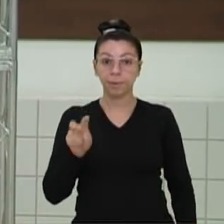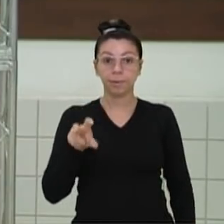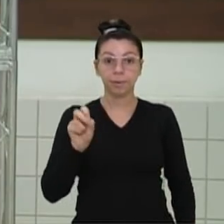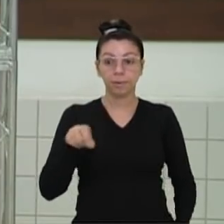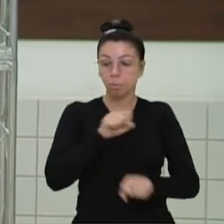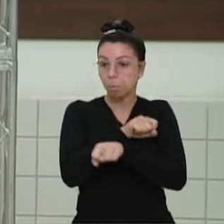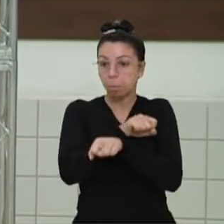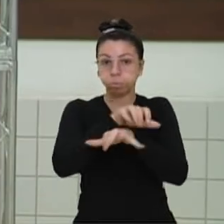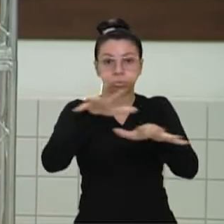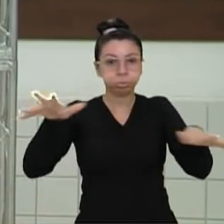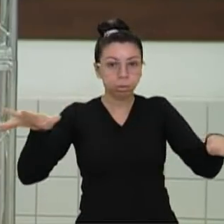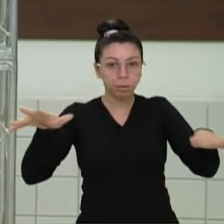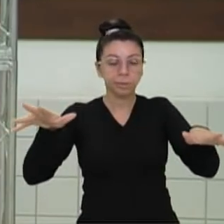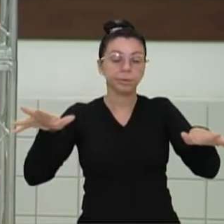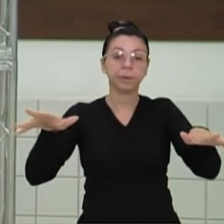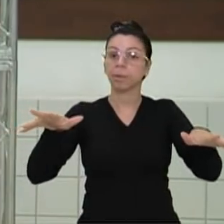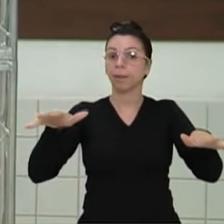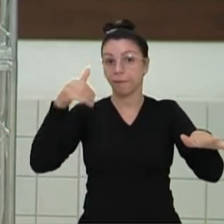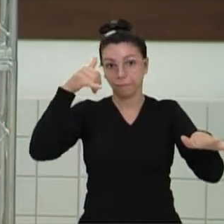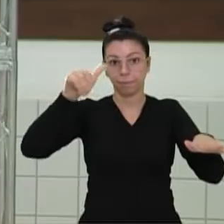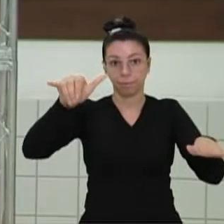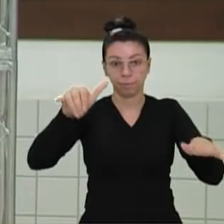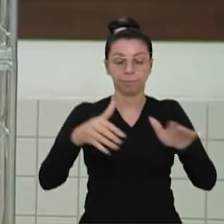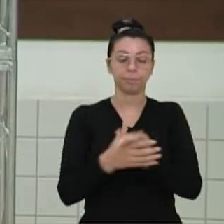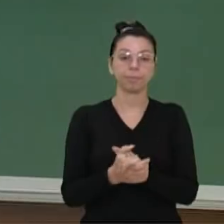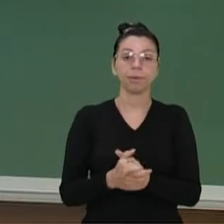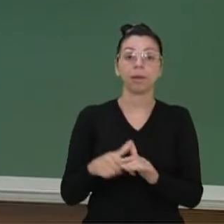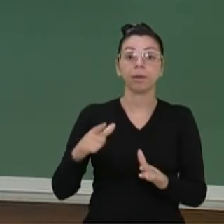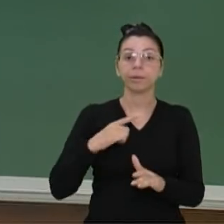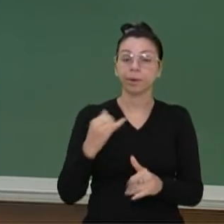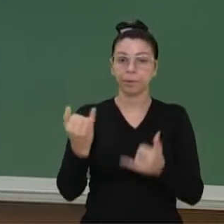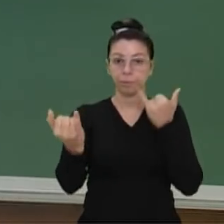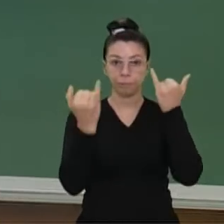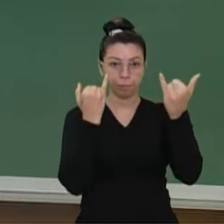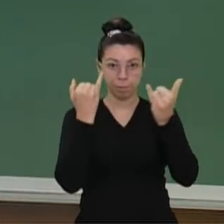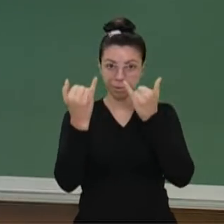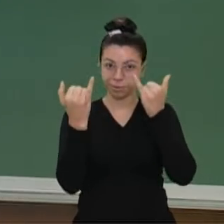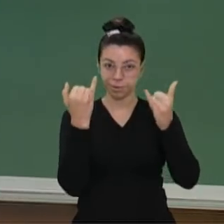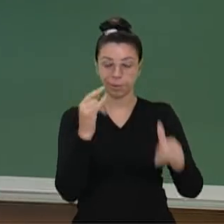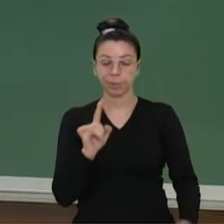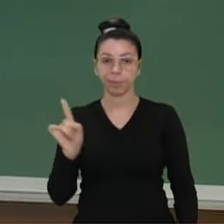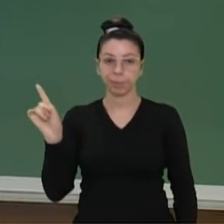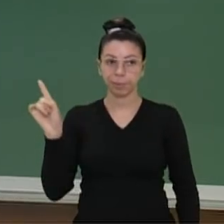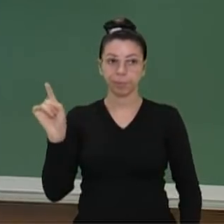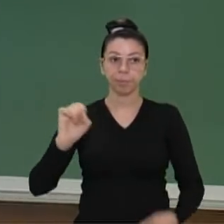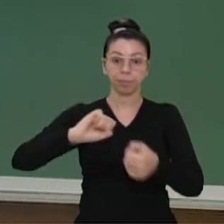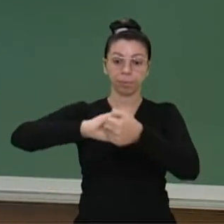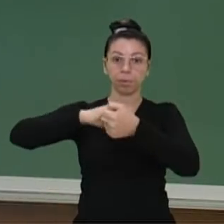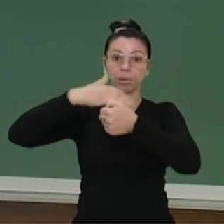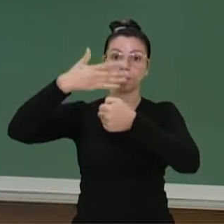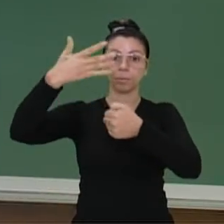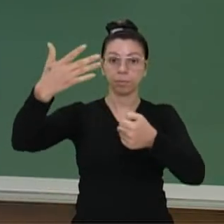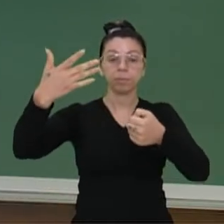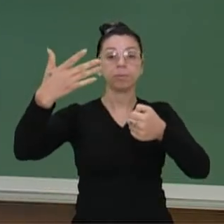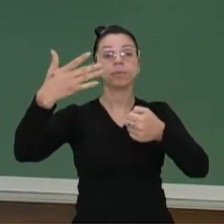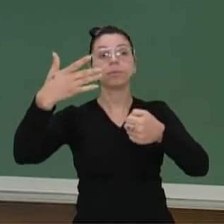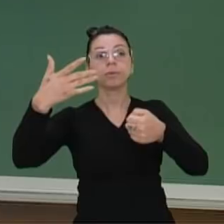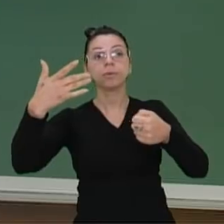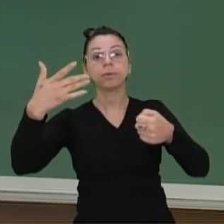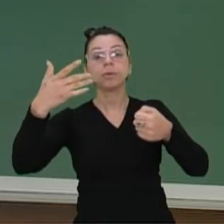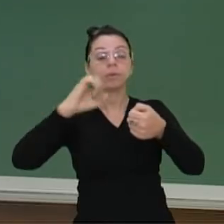se espalhe. E a gente traz alguns dados aqui dessa realidade. Exponencial versus